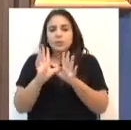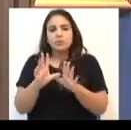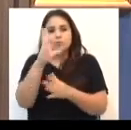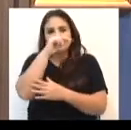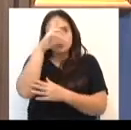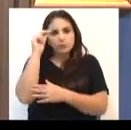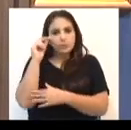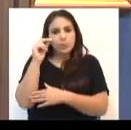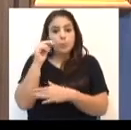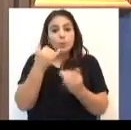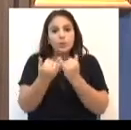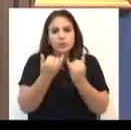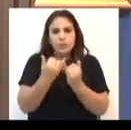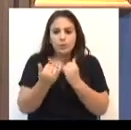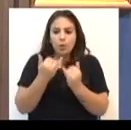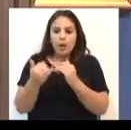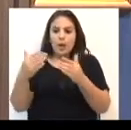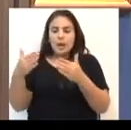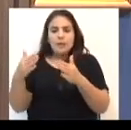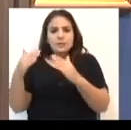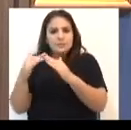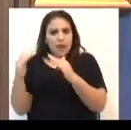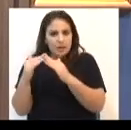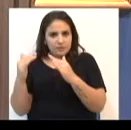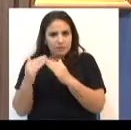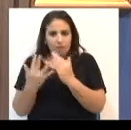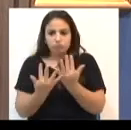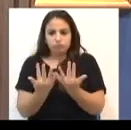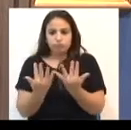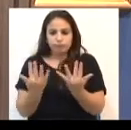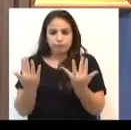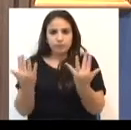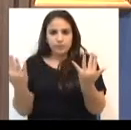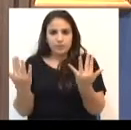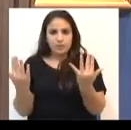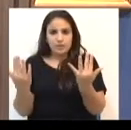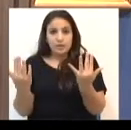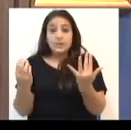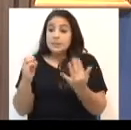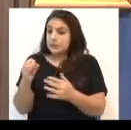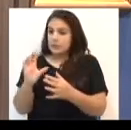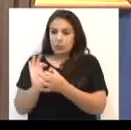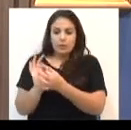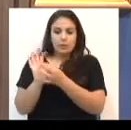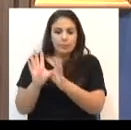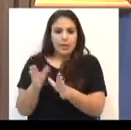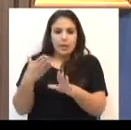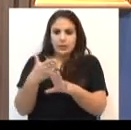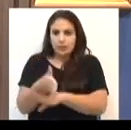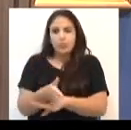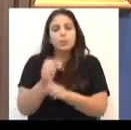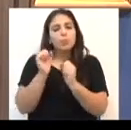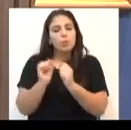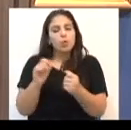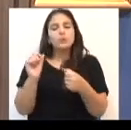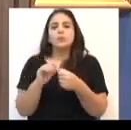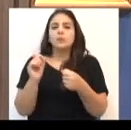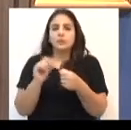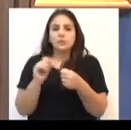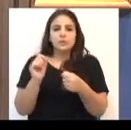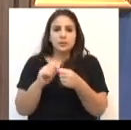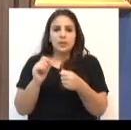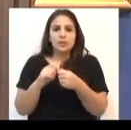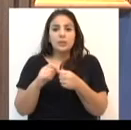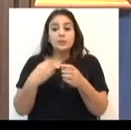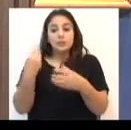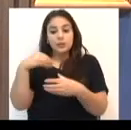também, nos terrenos fechados ou as casas que não permitam ou que não permitam a entrada desses agentes, que possam então fazer após